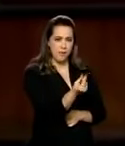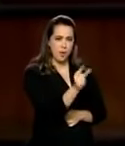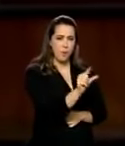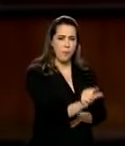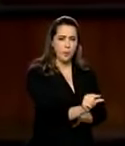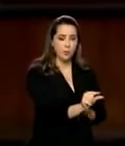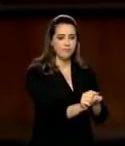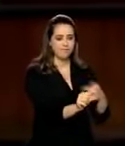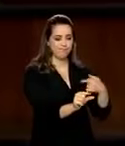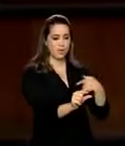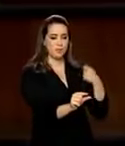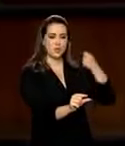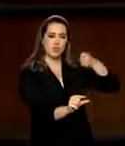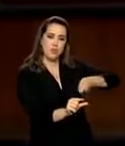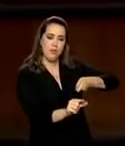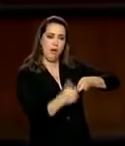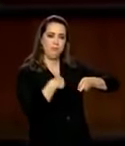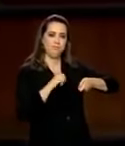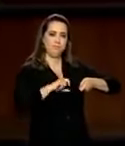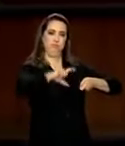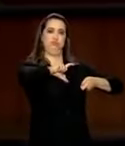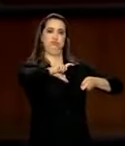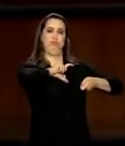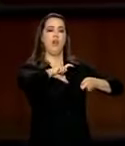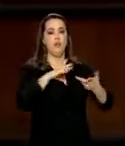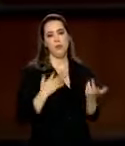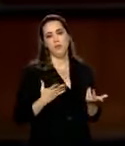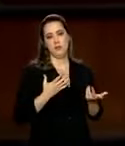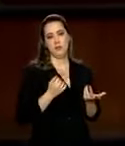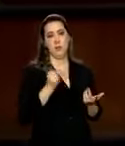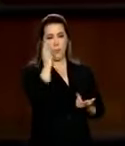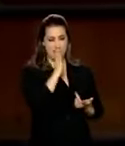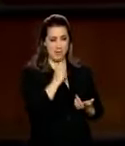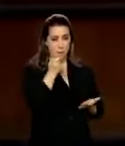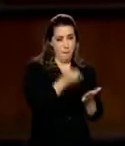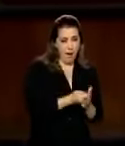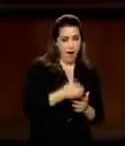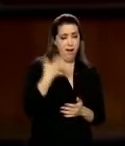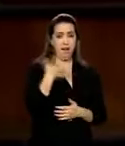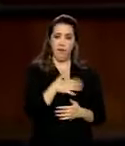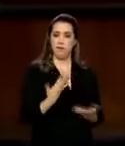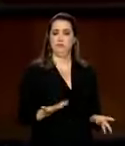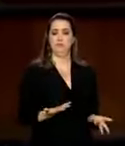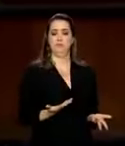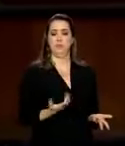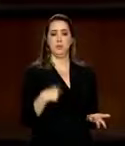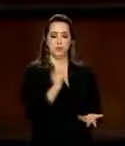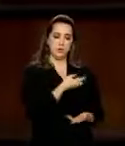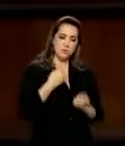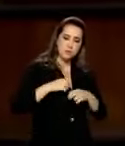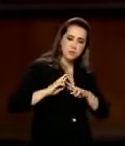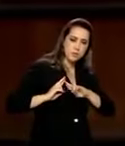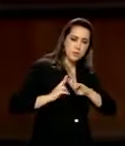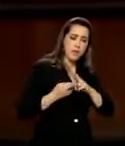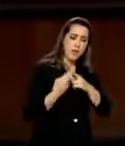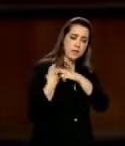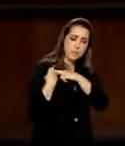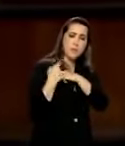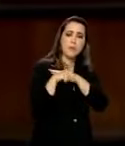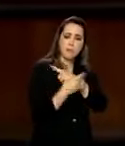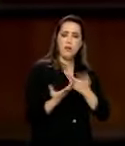muito para a União, para o Brasil. E nós temos que ter essa responsabilidade fiscal. E a